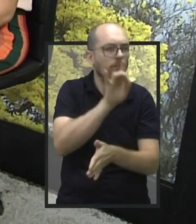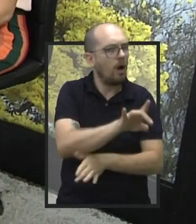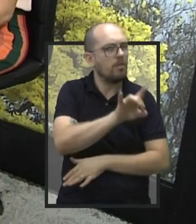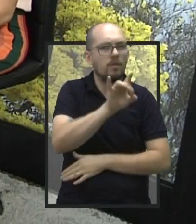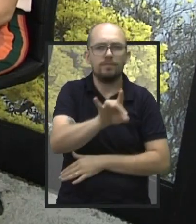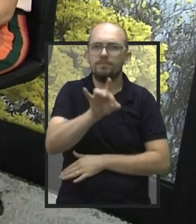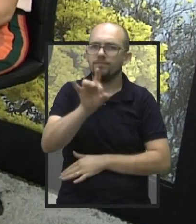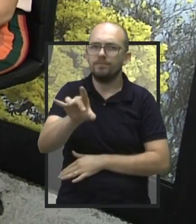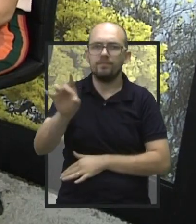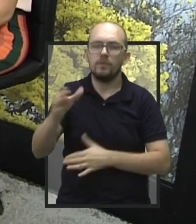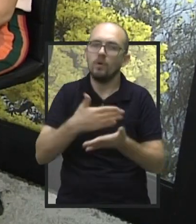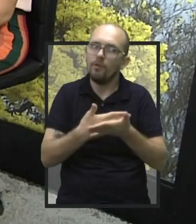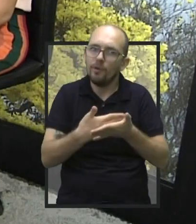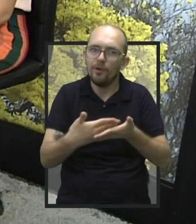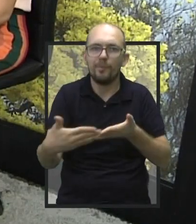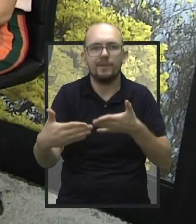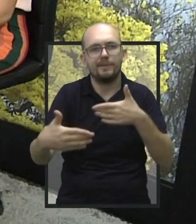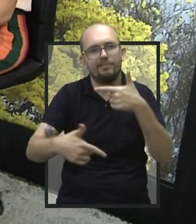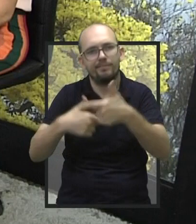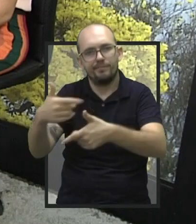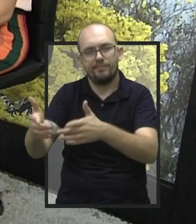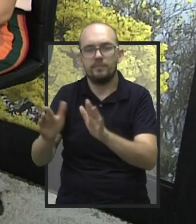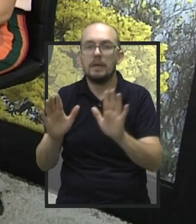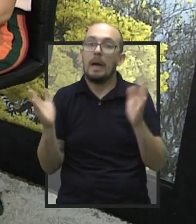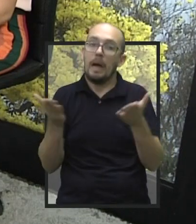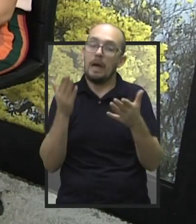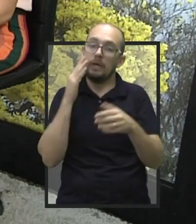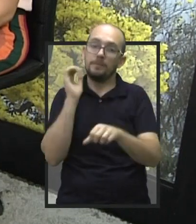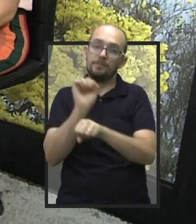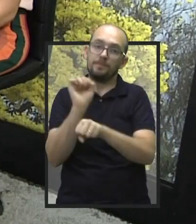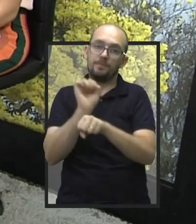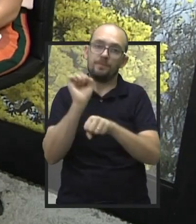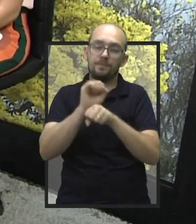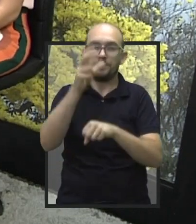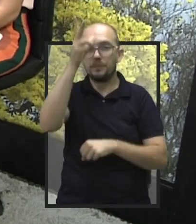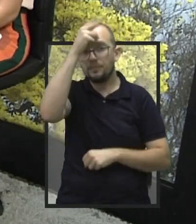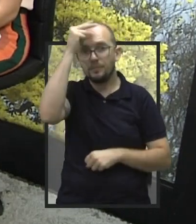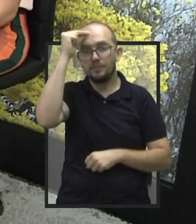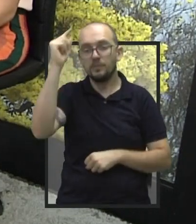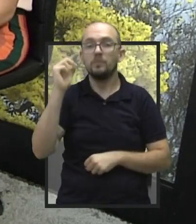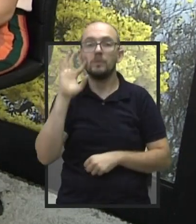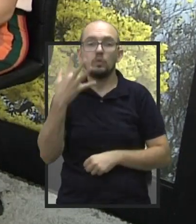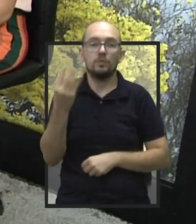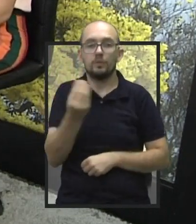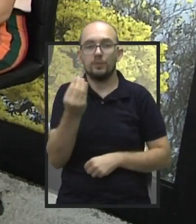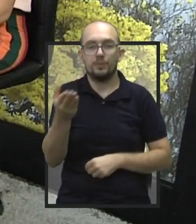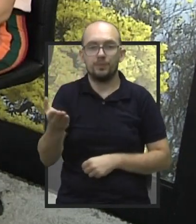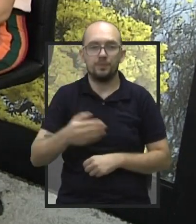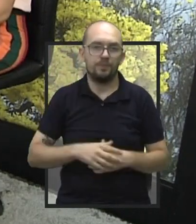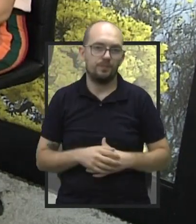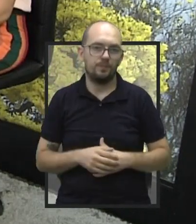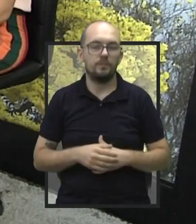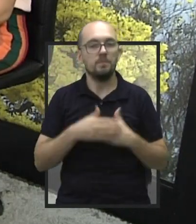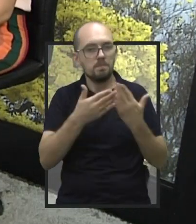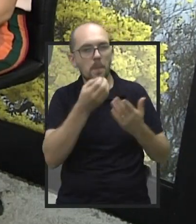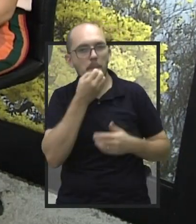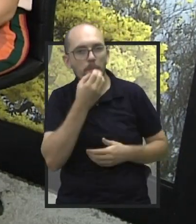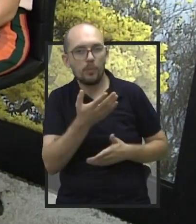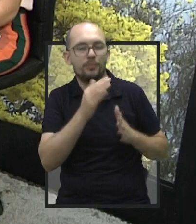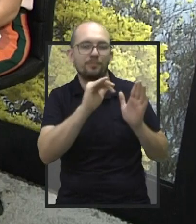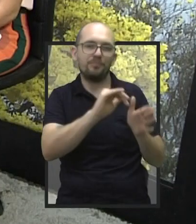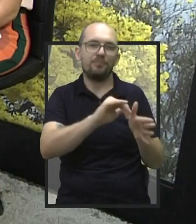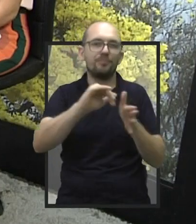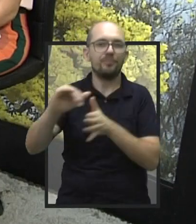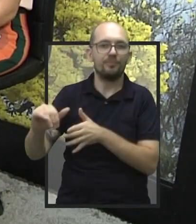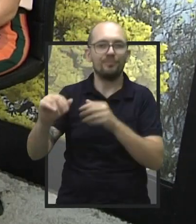começo. Então agora a gente está esperando aí as ações que a Prefeitura vai estar tomando em relação a isso. Bom, sobre